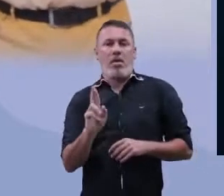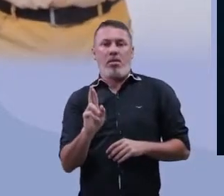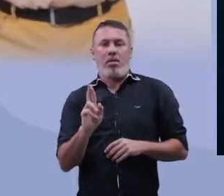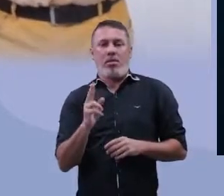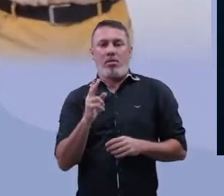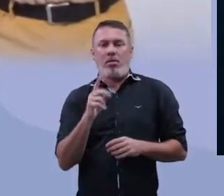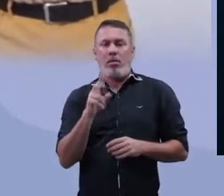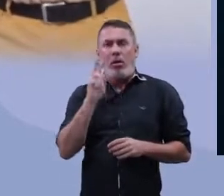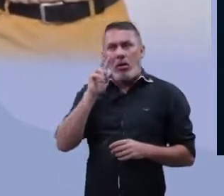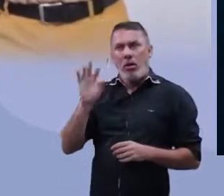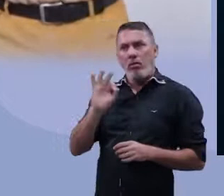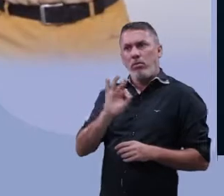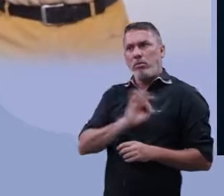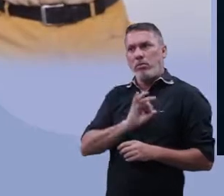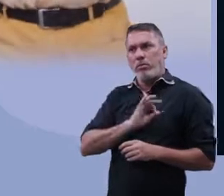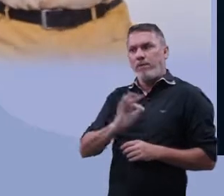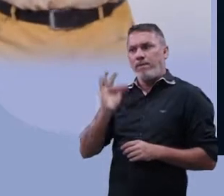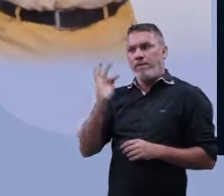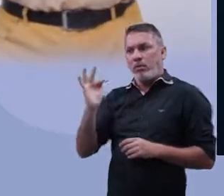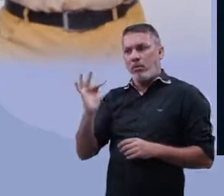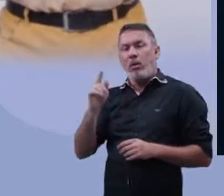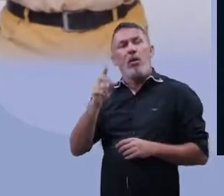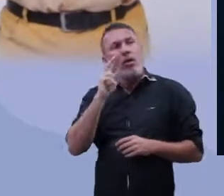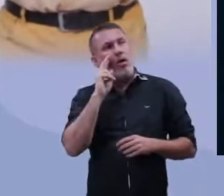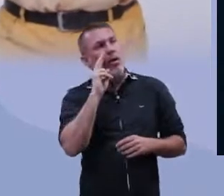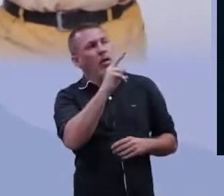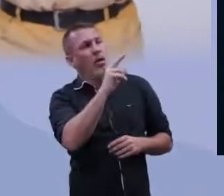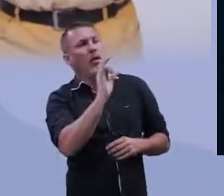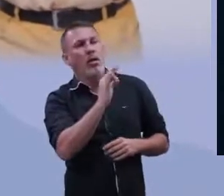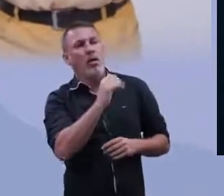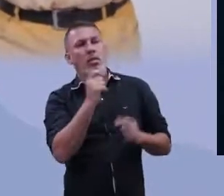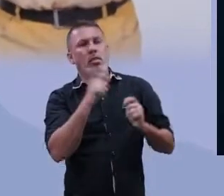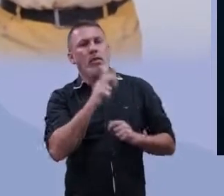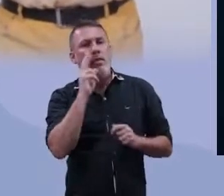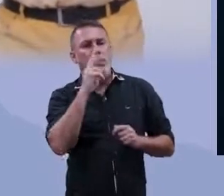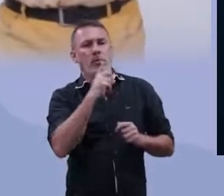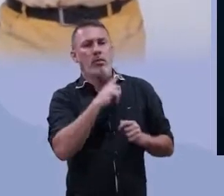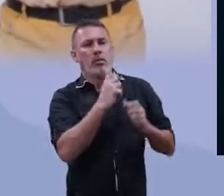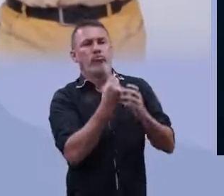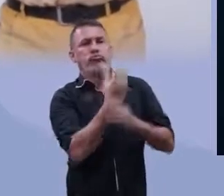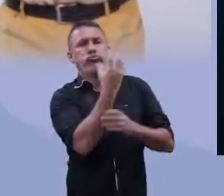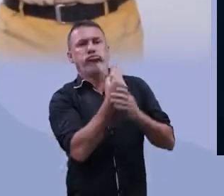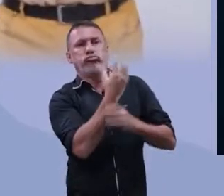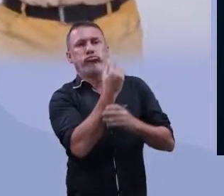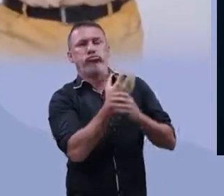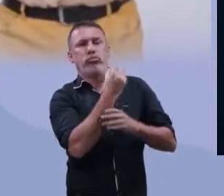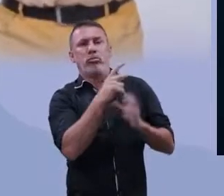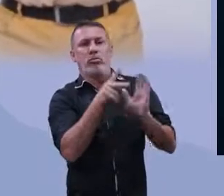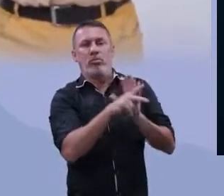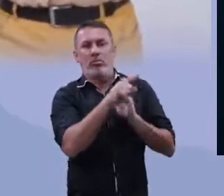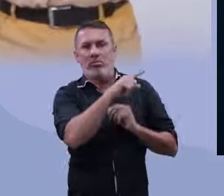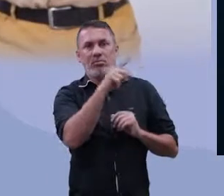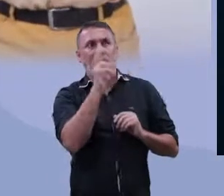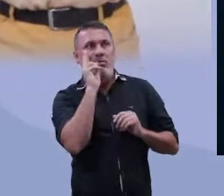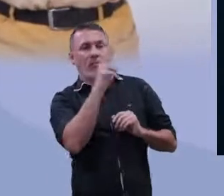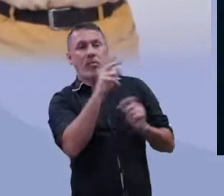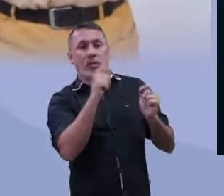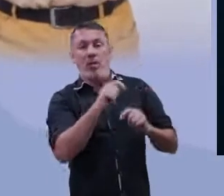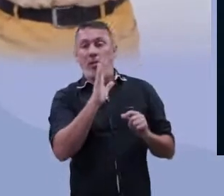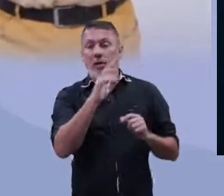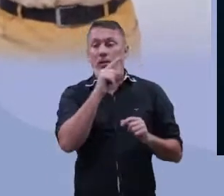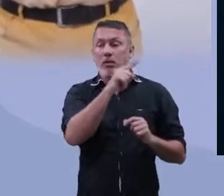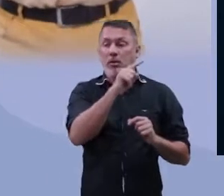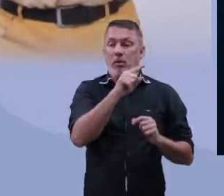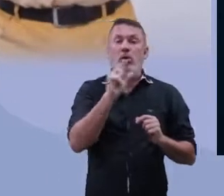Rodoviária Federal, você consegue avistar, né, os chaminés dessa central. Só que essa central ela não